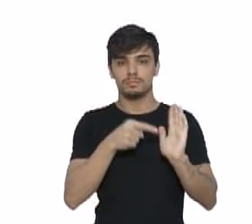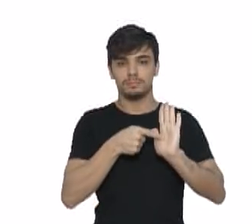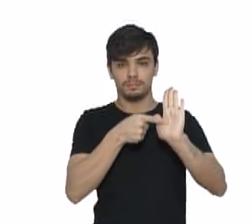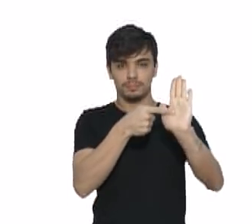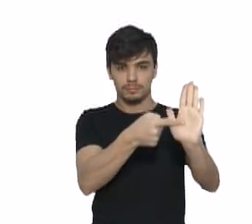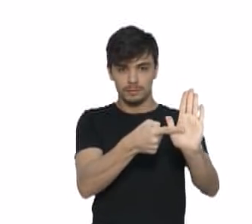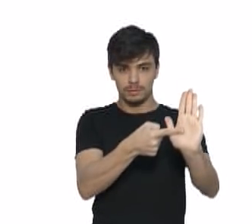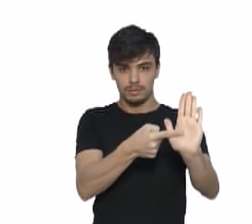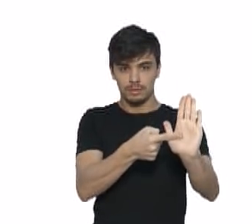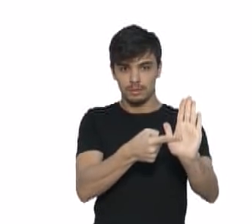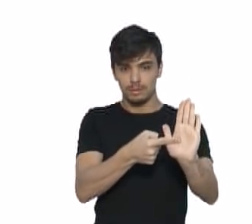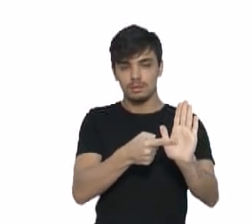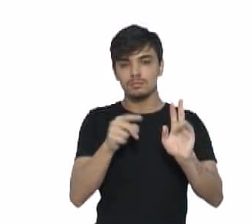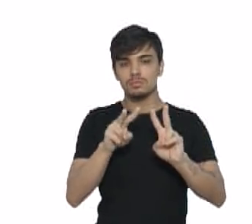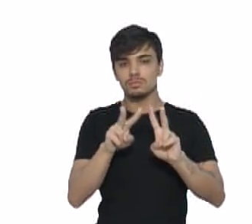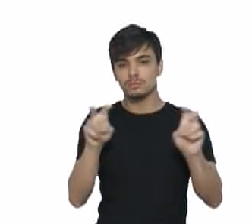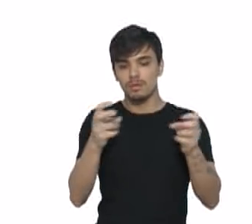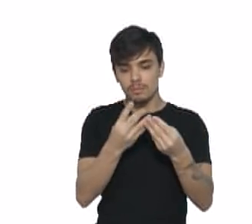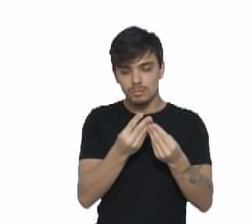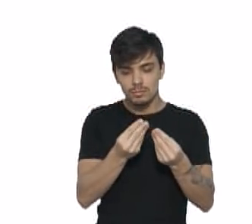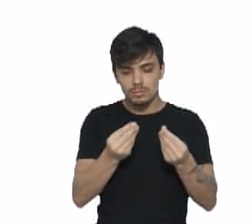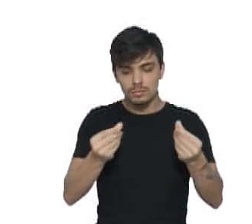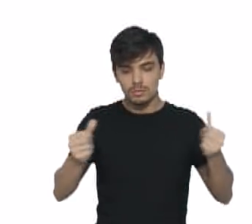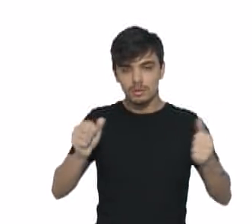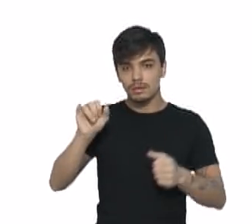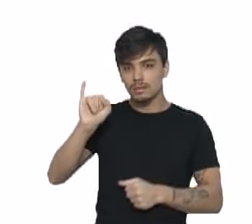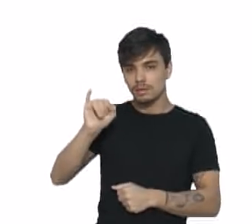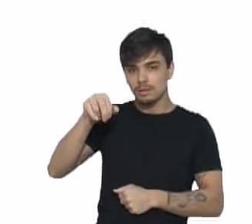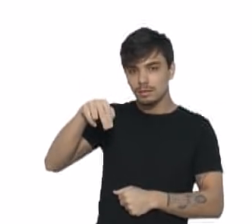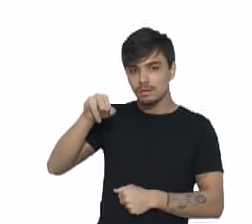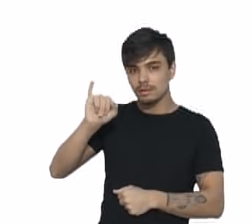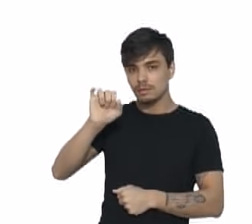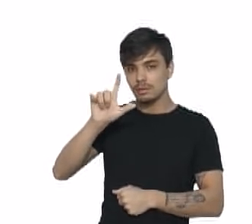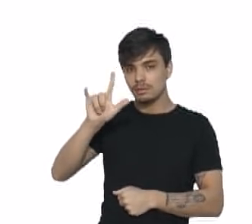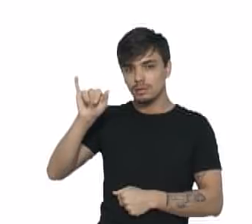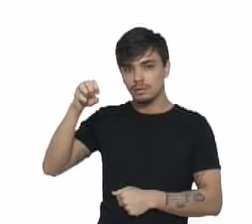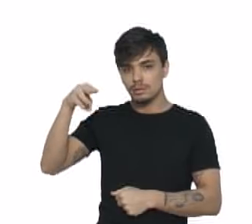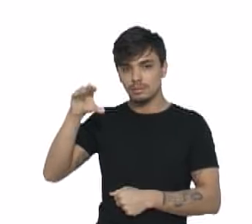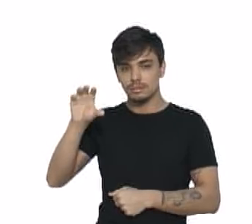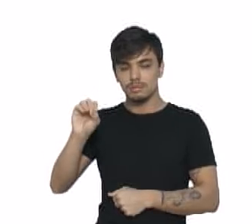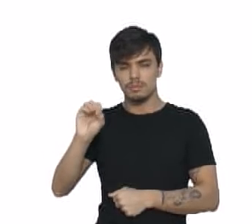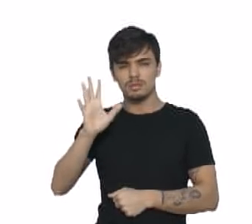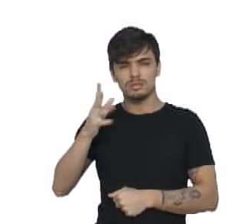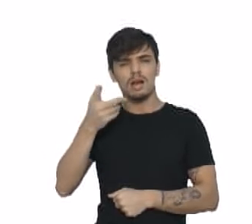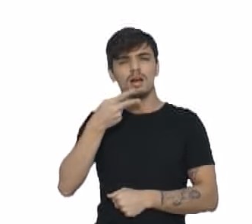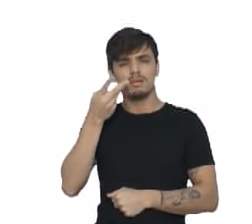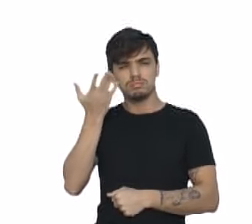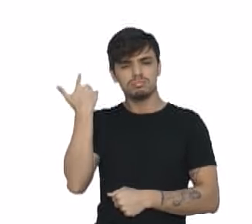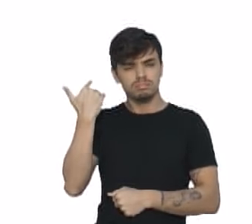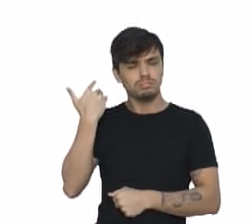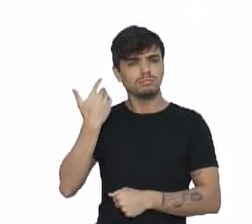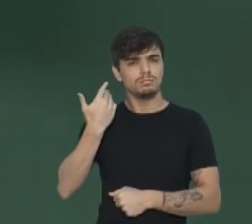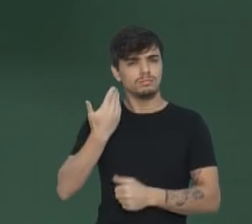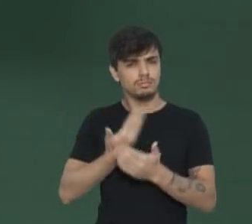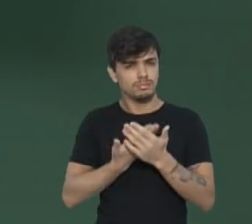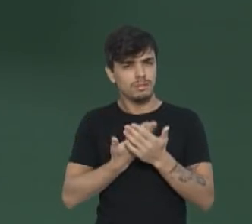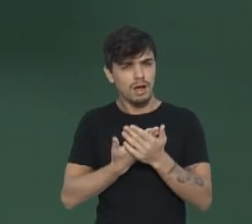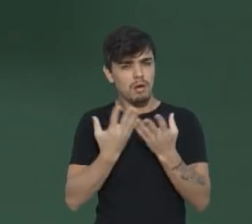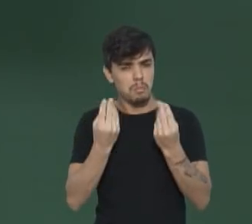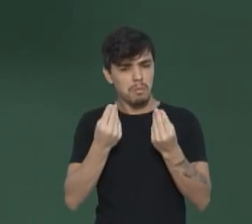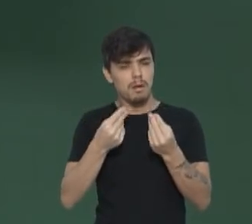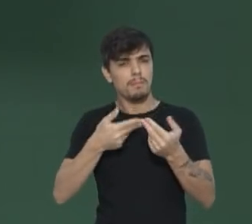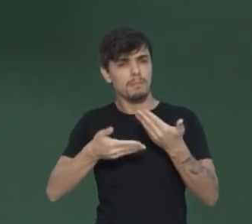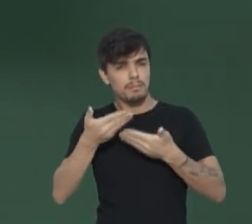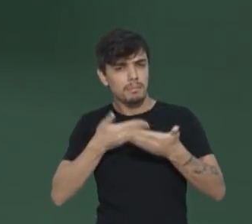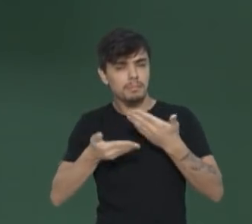apresentar a suposta superação do niilismo. Lembra disso? Falamos na nossa última aula bastante, O niilismo,